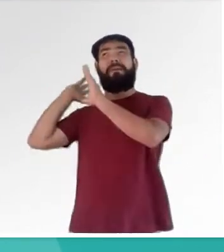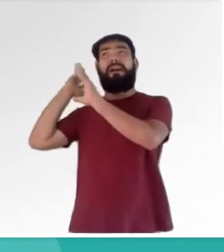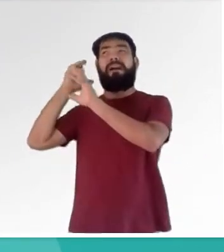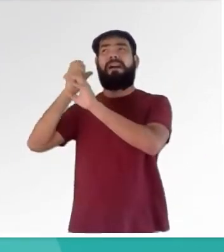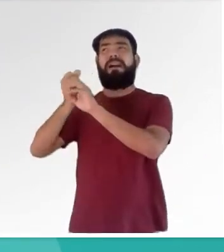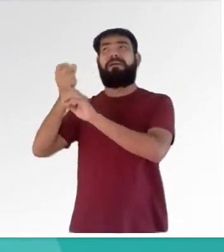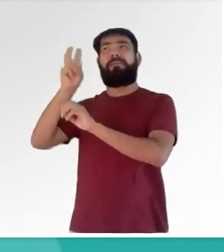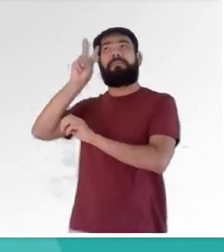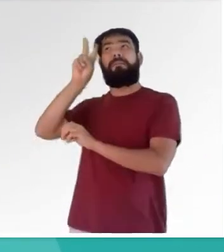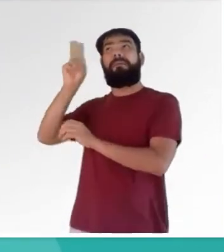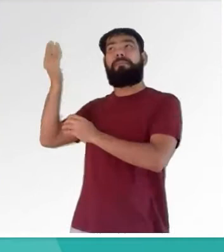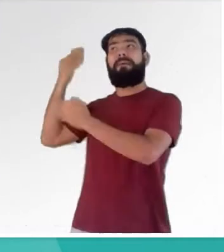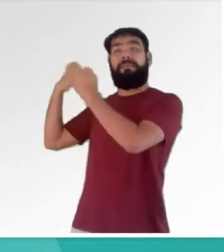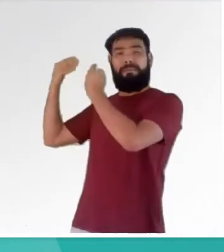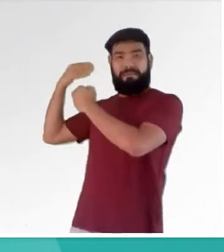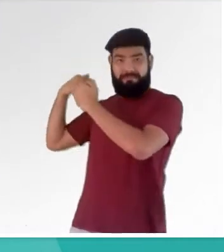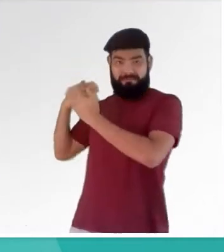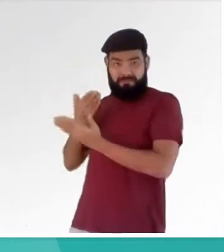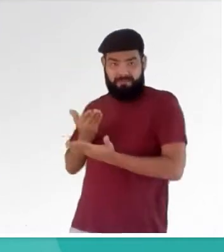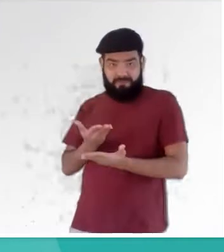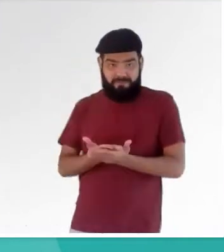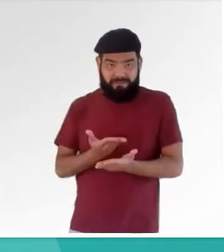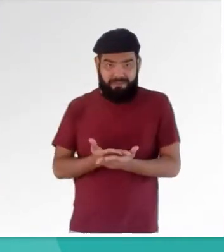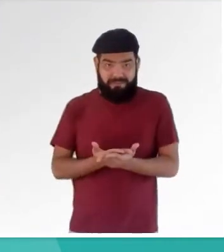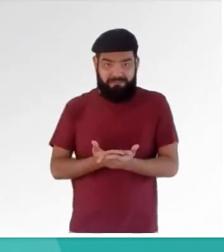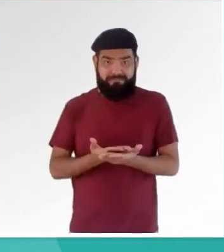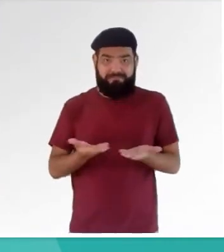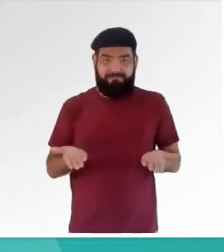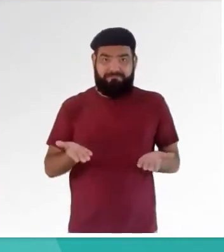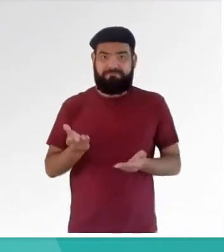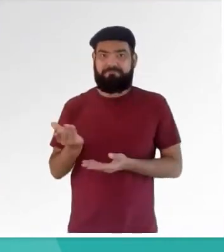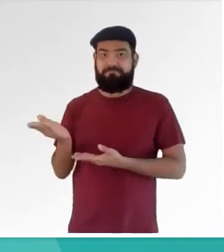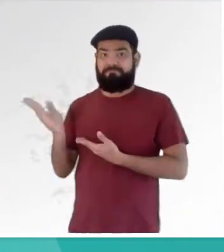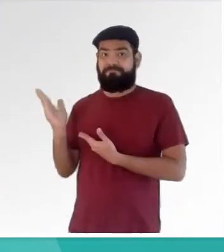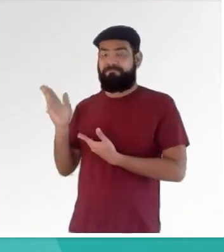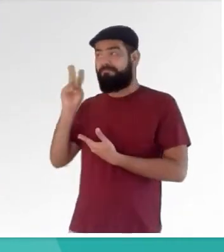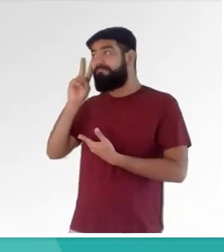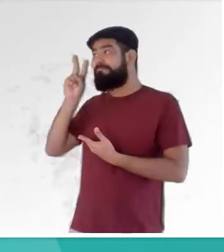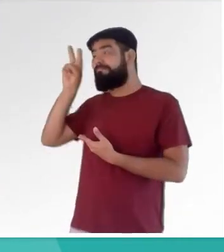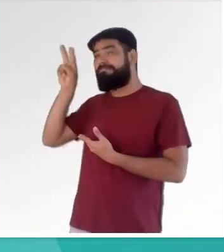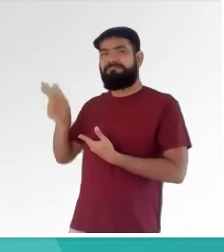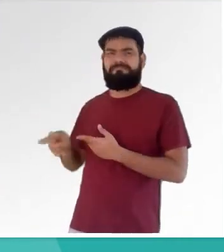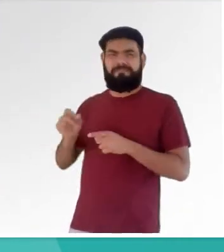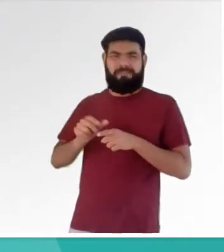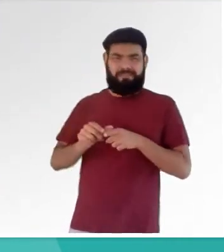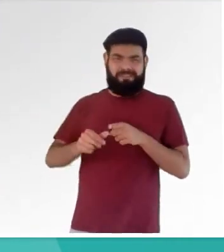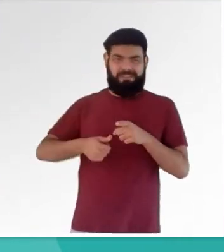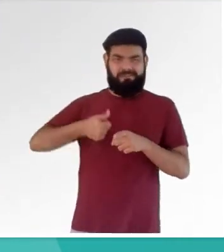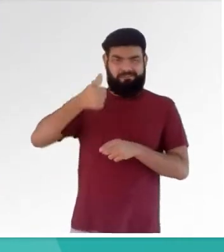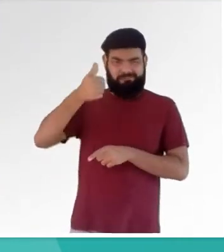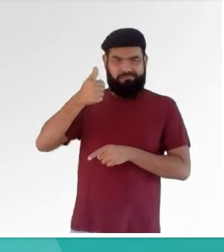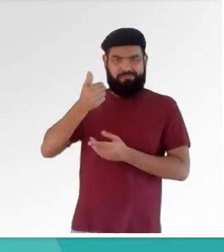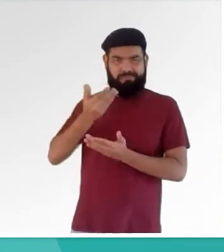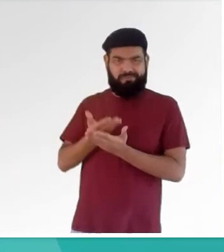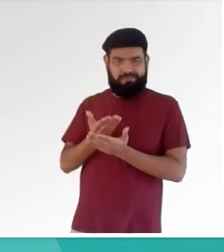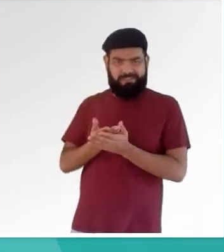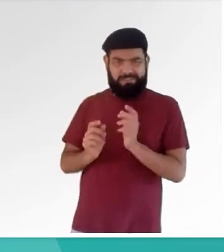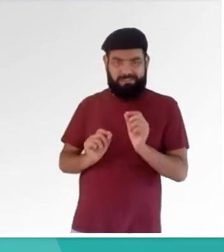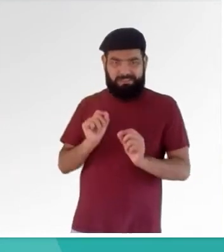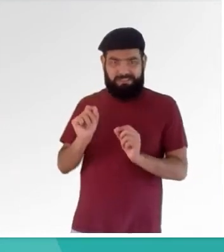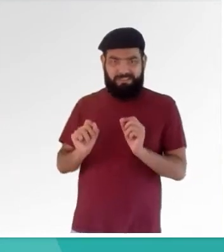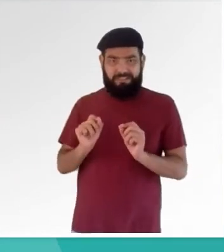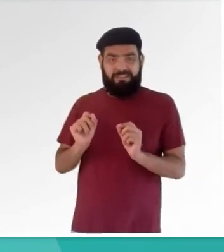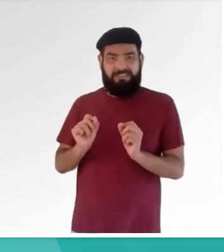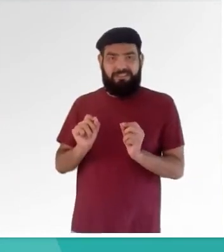nós estudamos na aula anterior. Então, na unidade 1, nós estudamos basicamente, né,